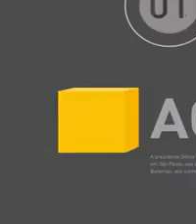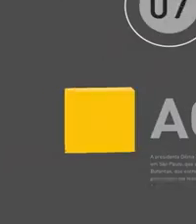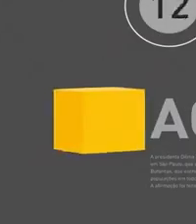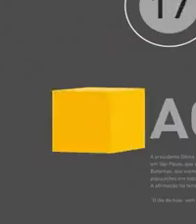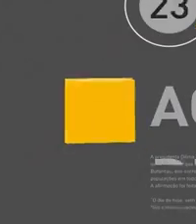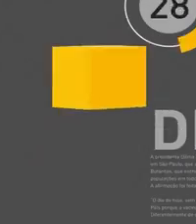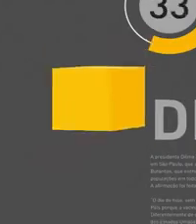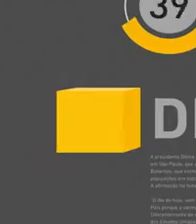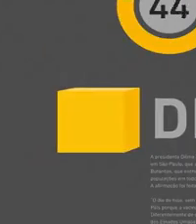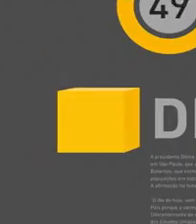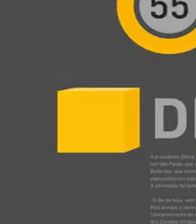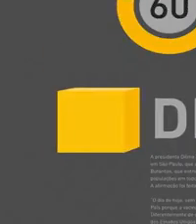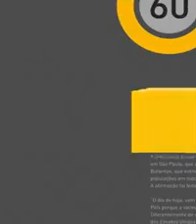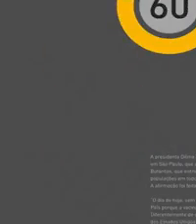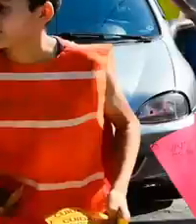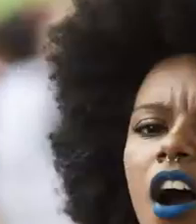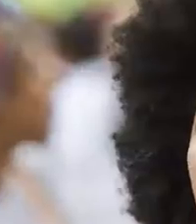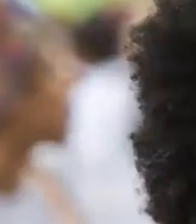o